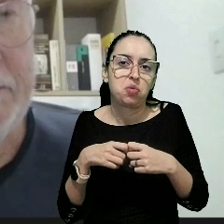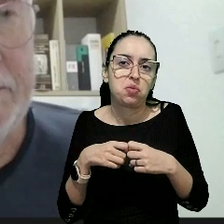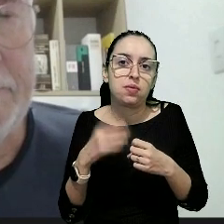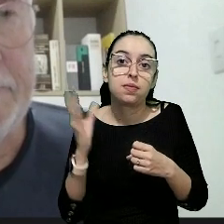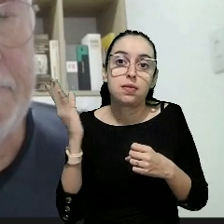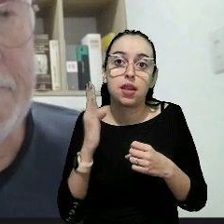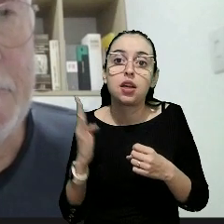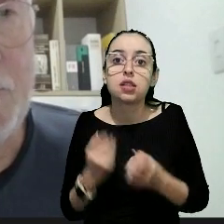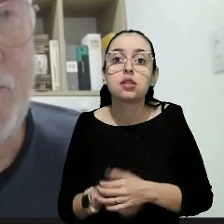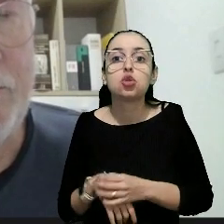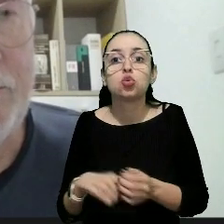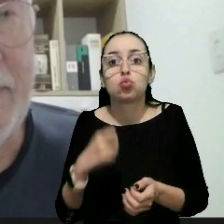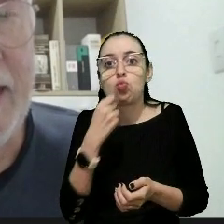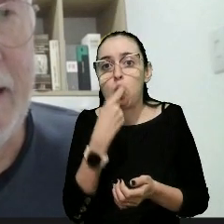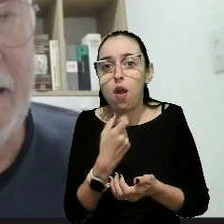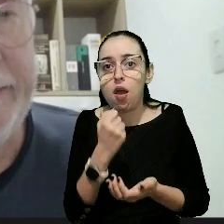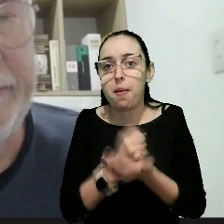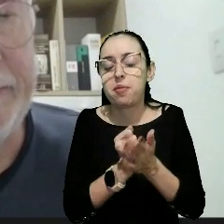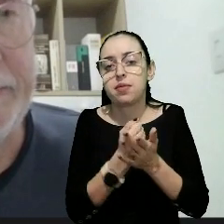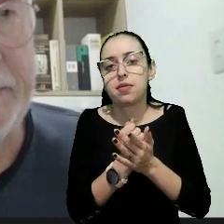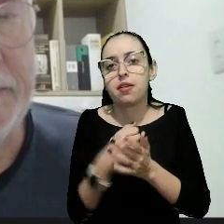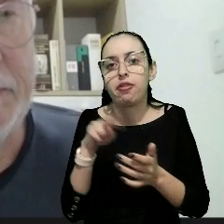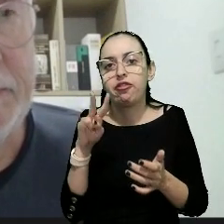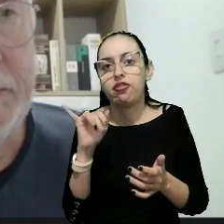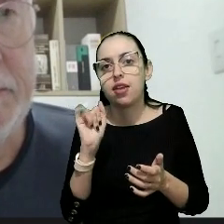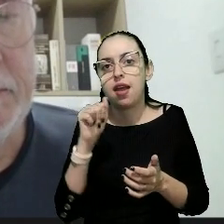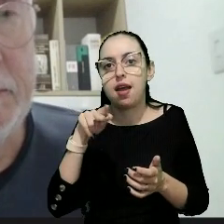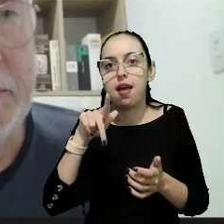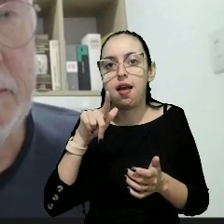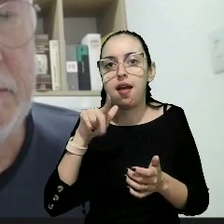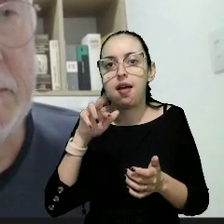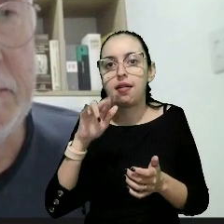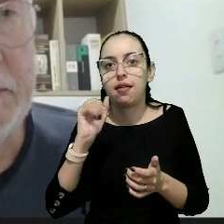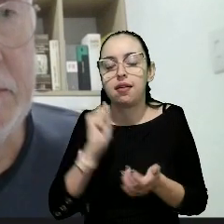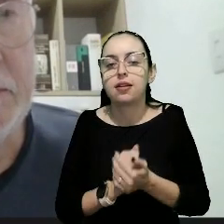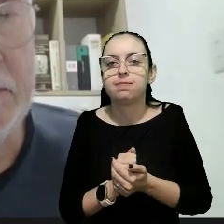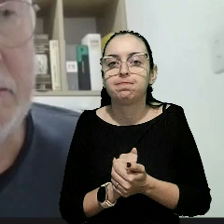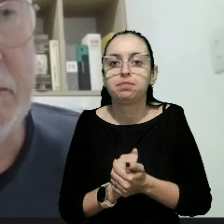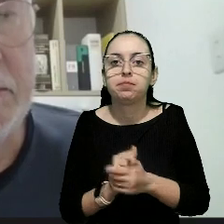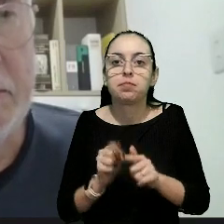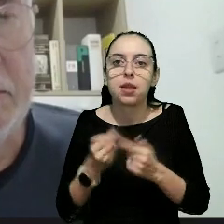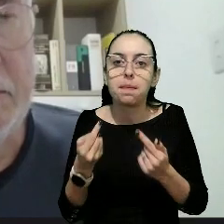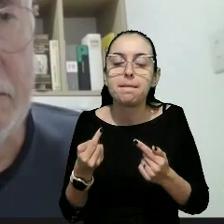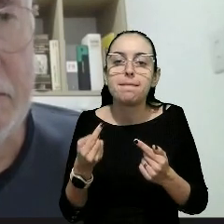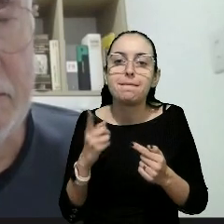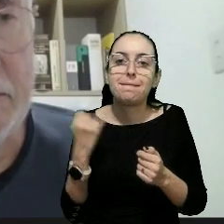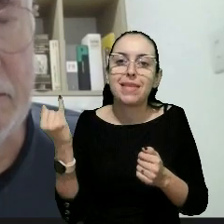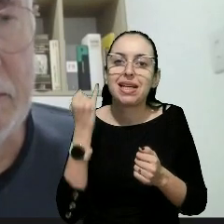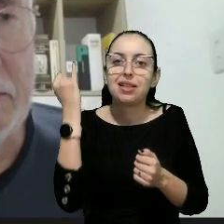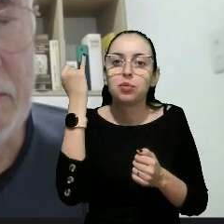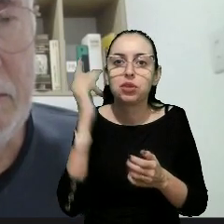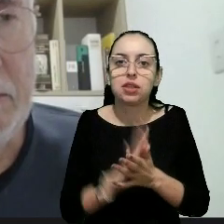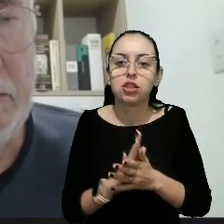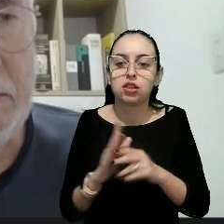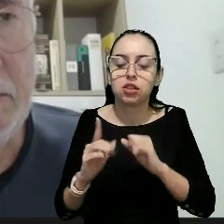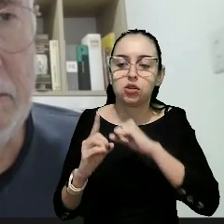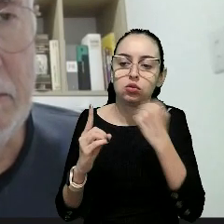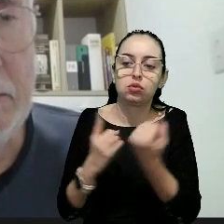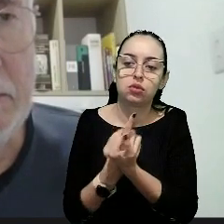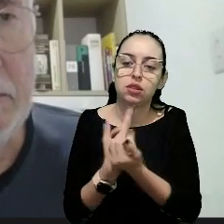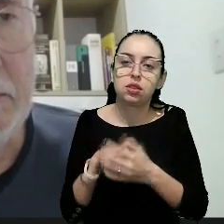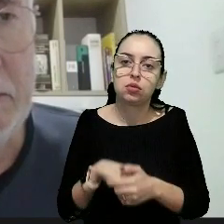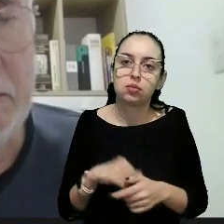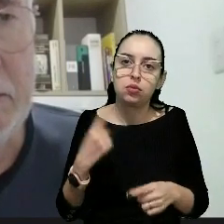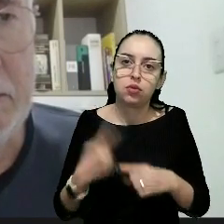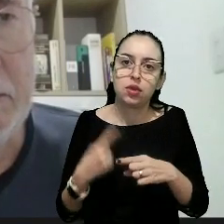sexual, tanto é que o Brasil é o maior consumidor de Viagra do mundo, né? Mas também da